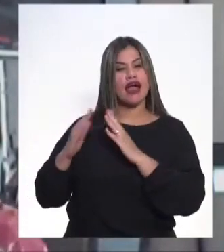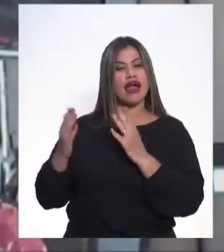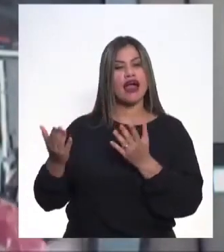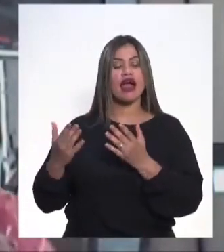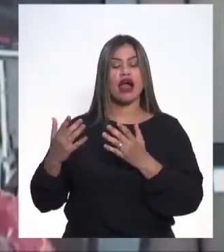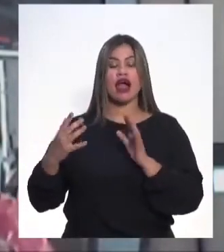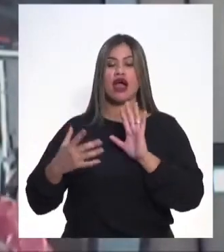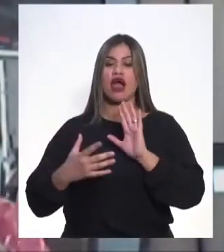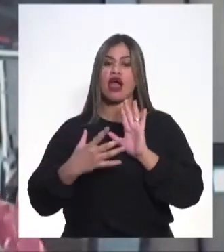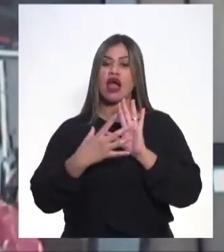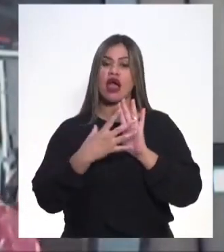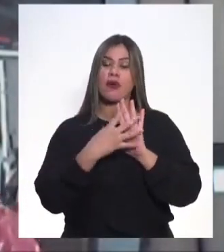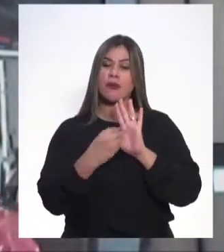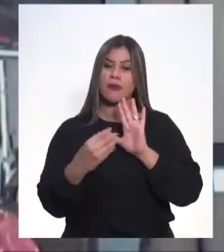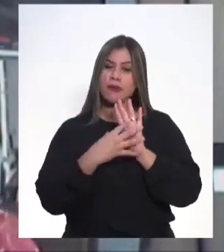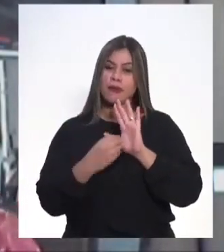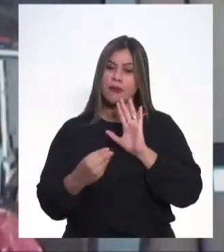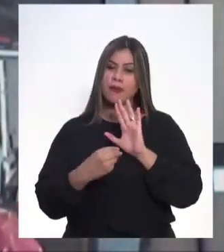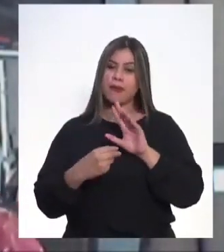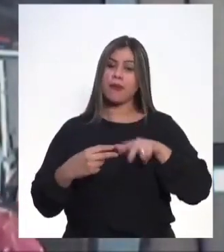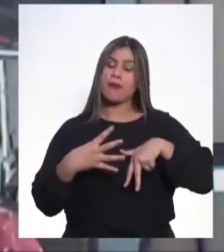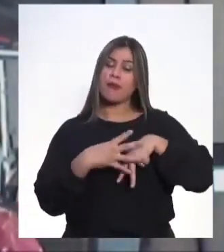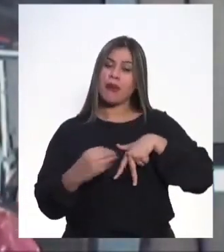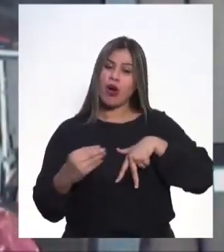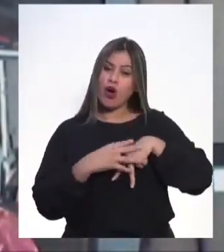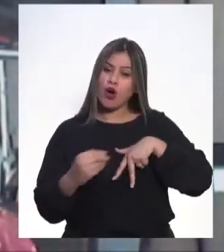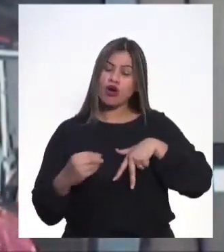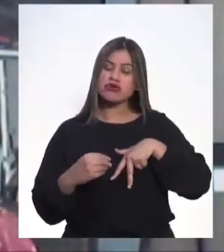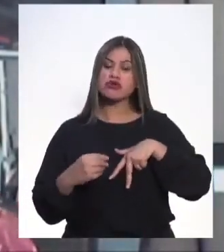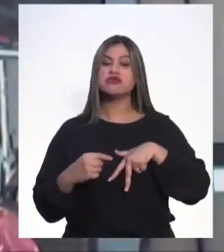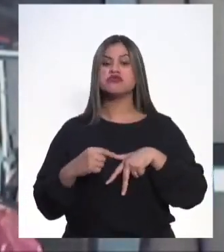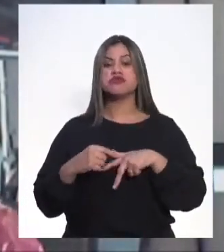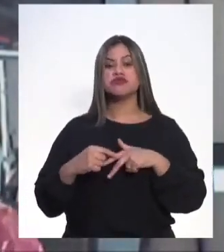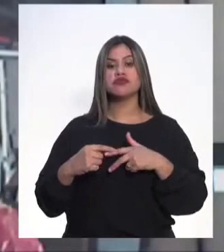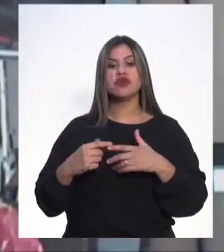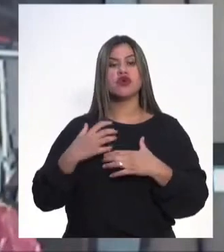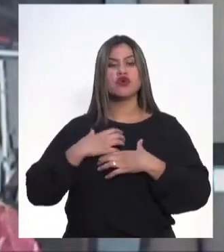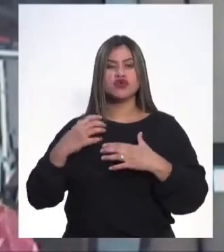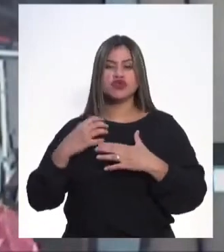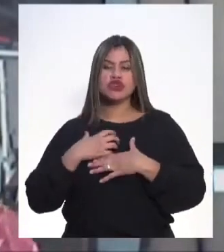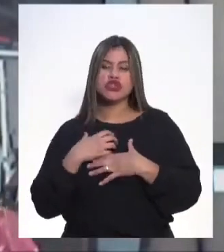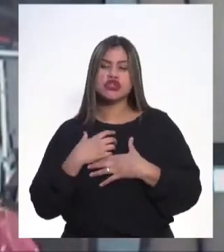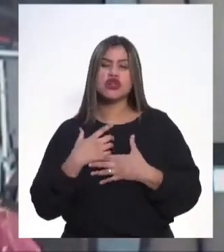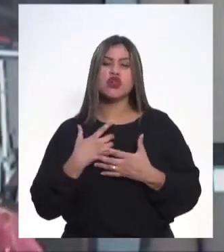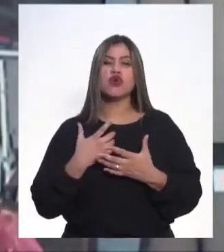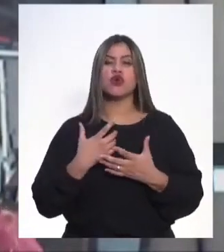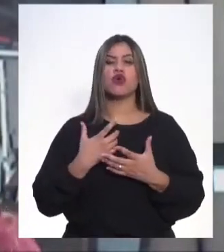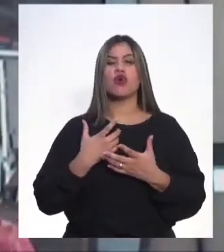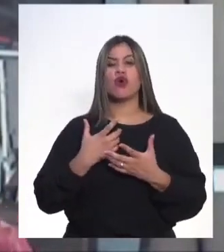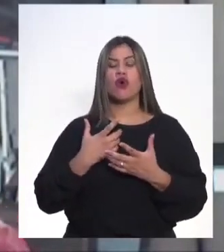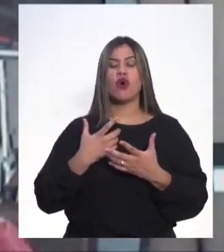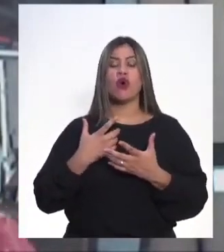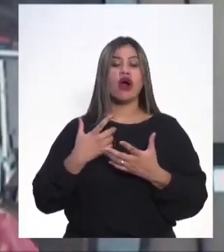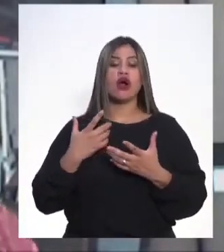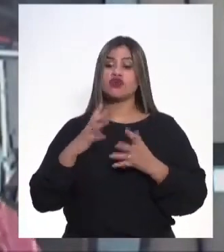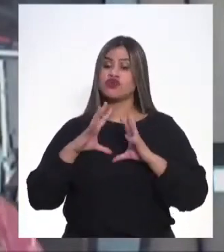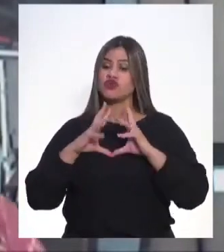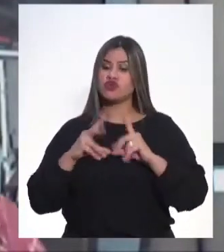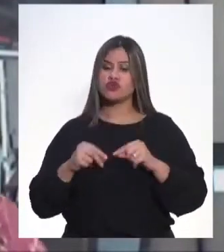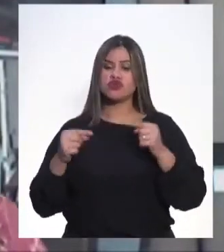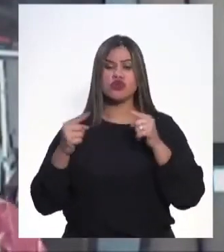moda, o estilo, a nossa maneira de falar, né? As nossas gírias, tudo isso apresenta um